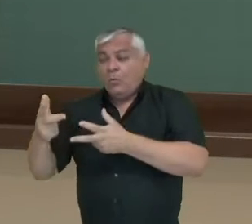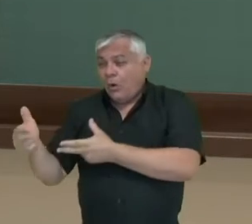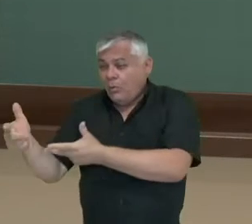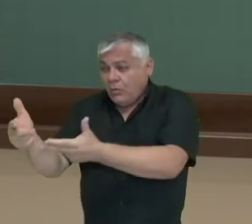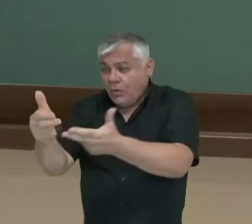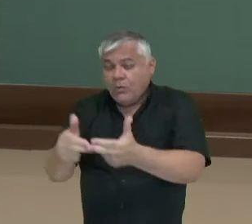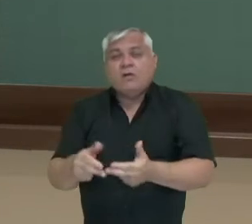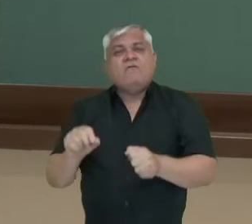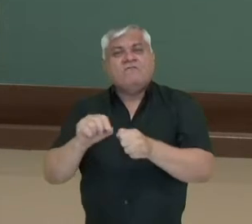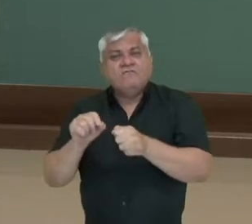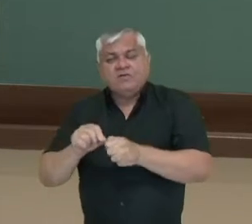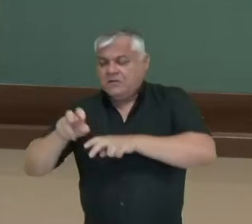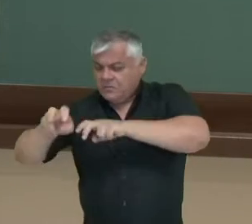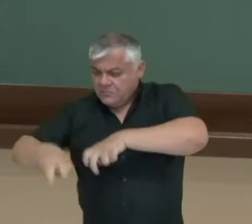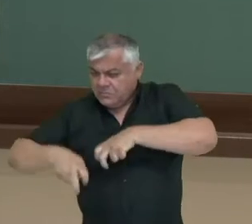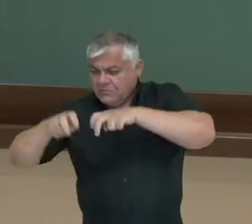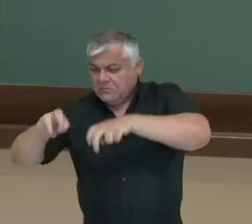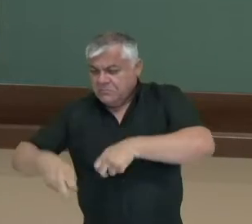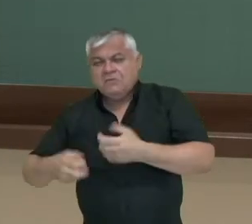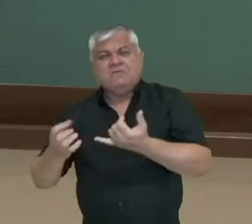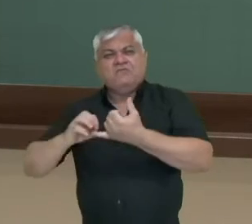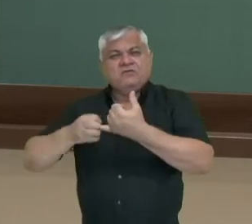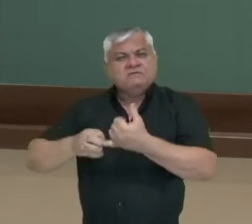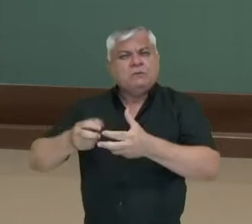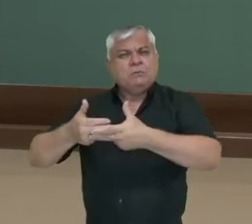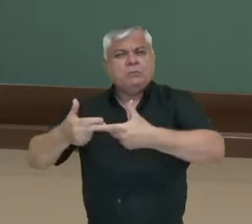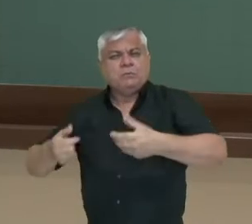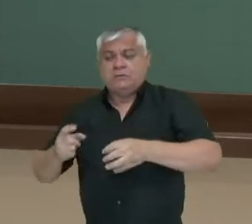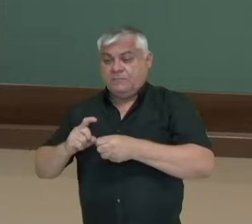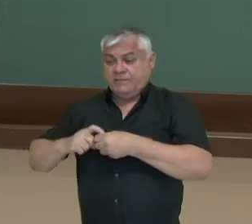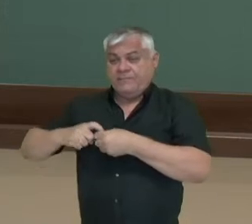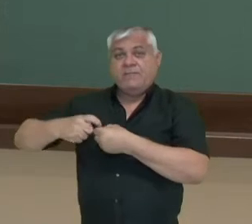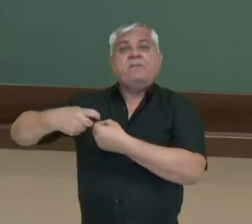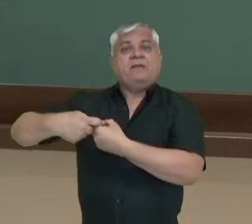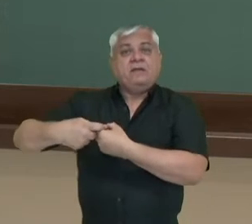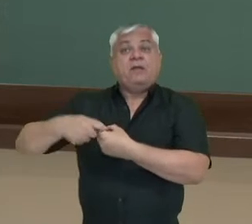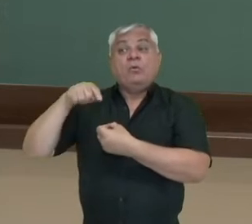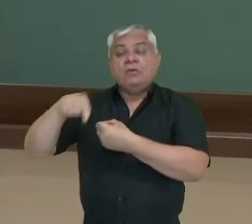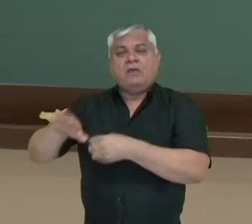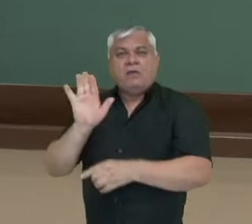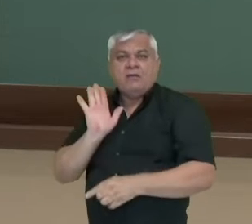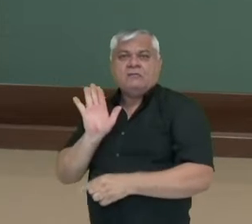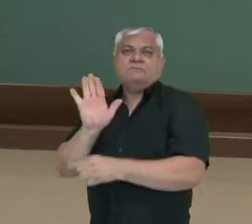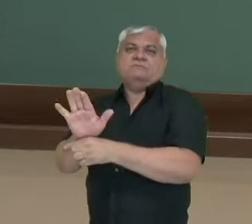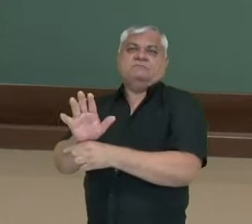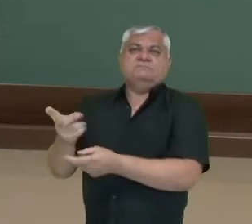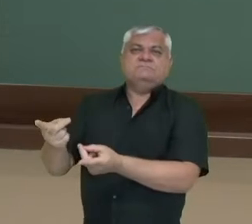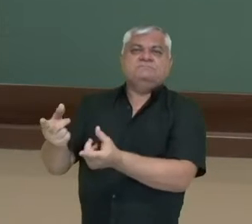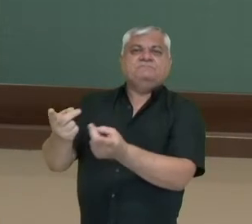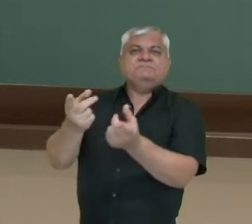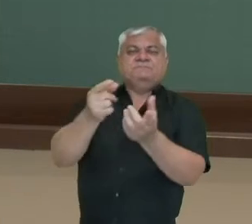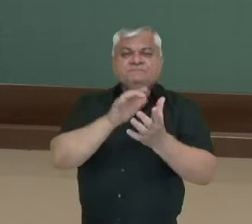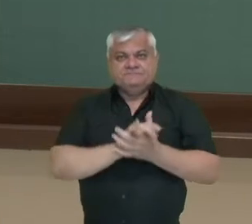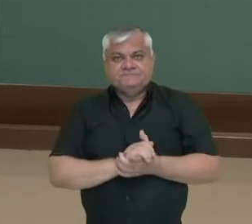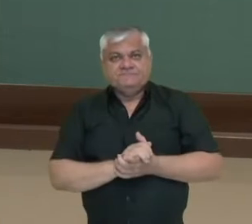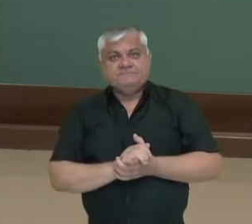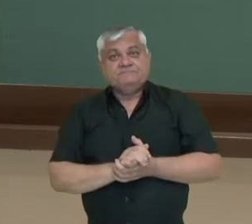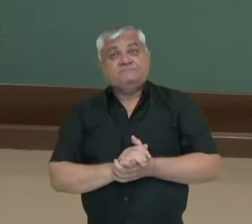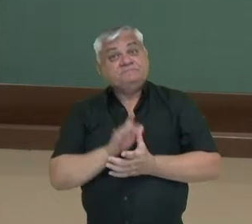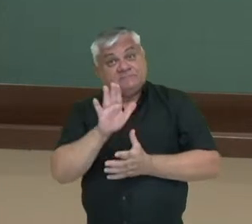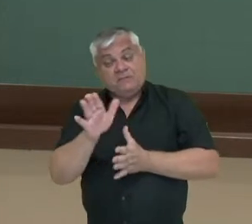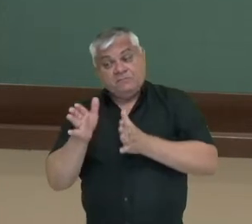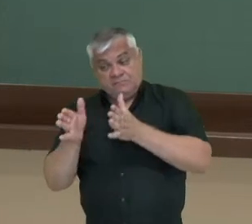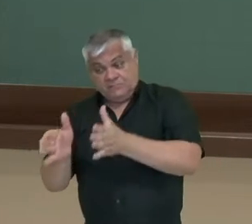que produzem determinado produto e essas cooperativas vão exatamente auxiliar eles, tanto para